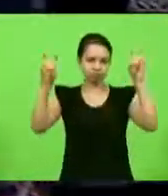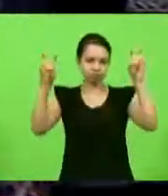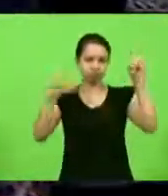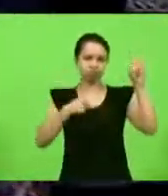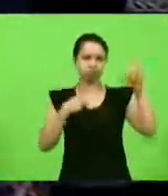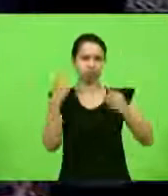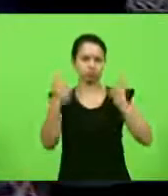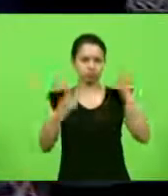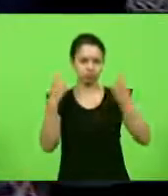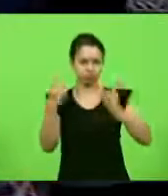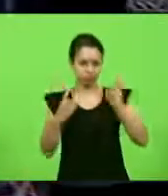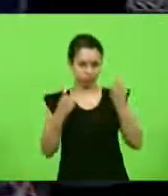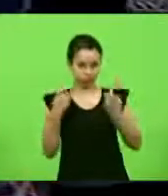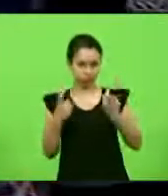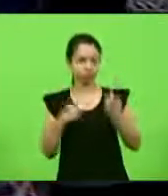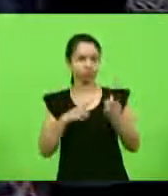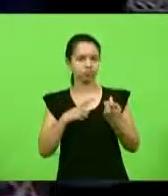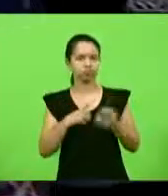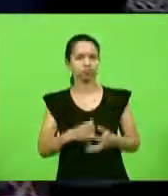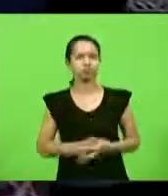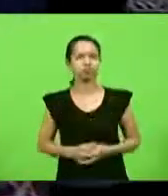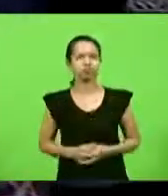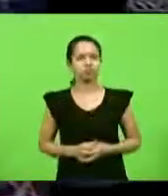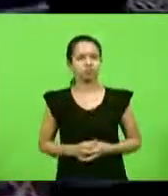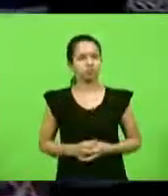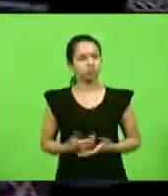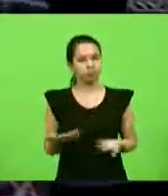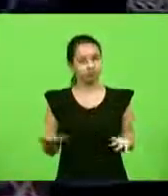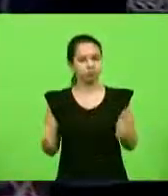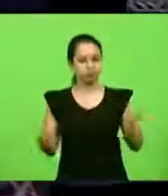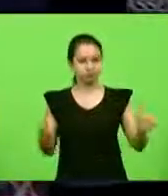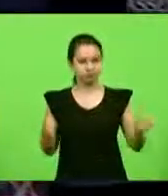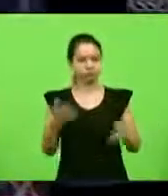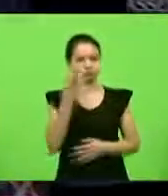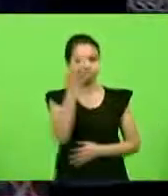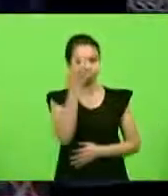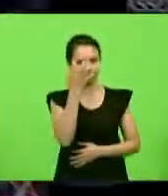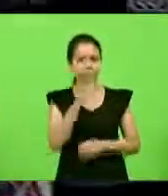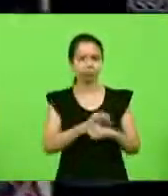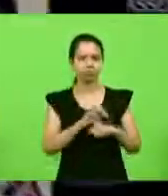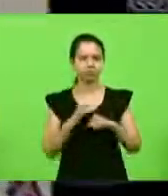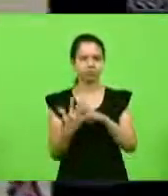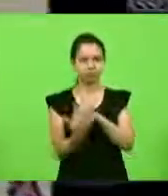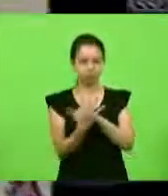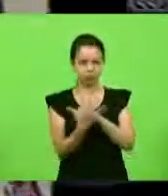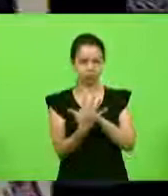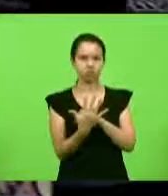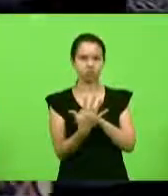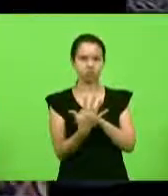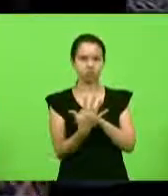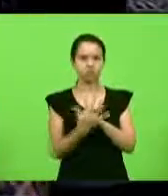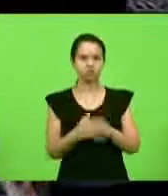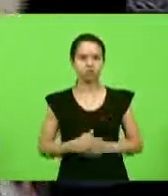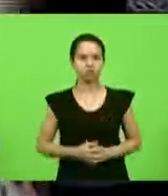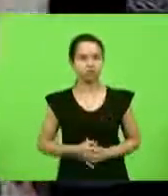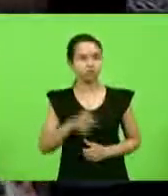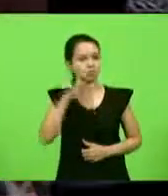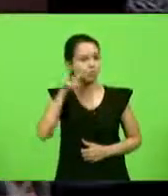preocupado, apesar de que a gente está vivendo um momento sério de pandemia. E